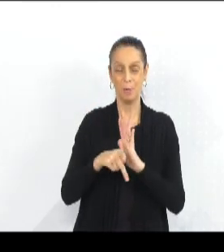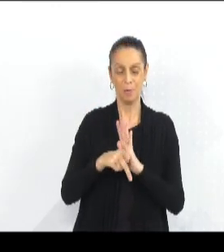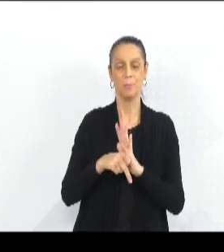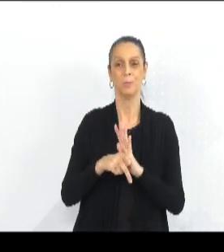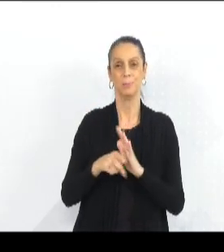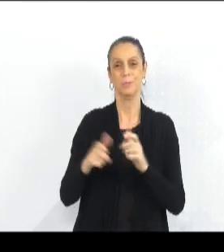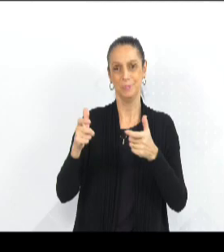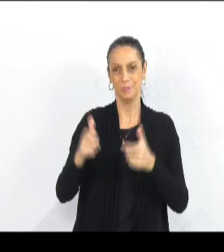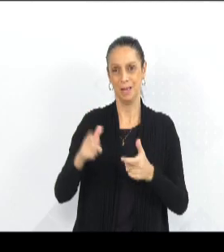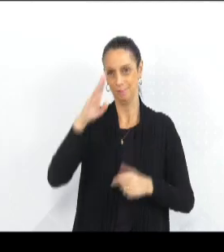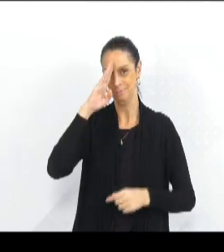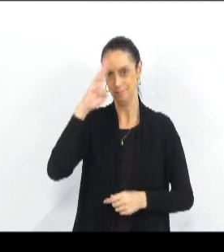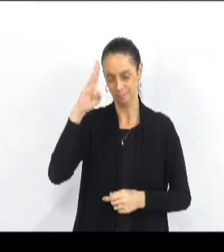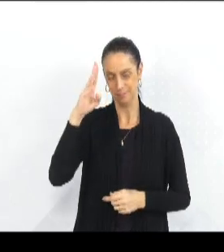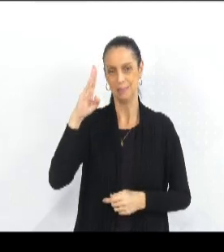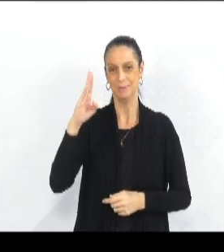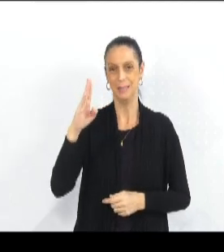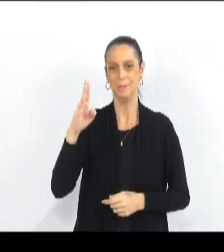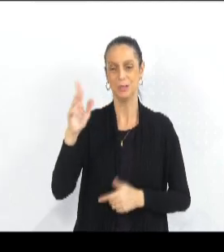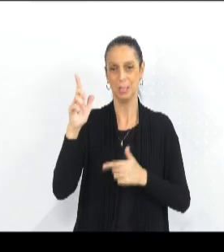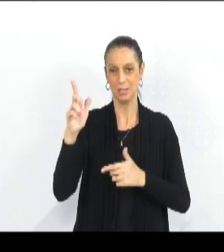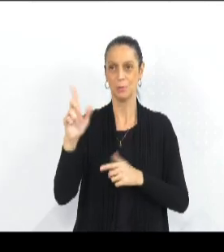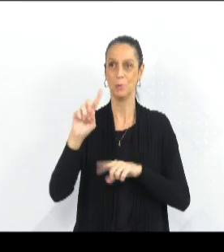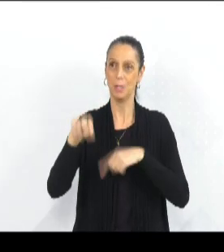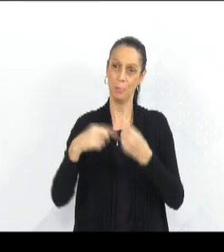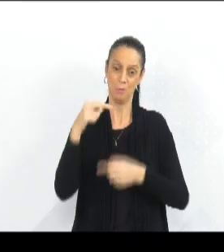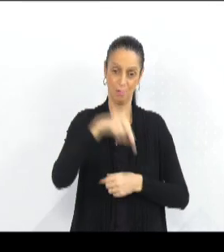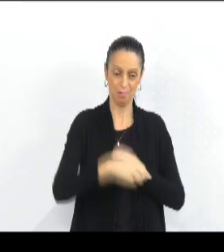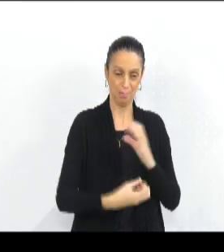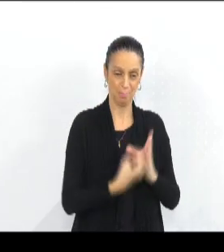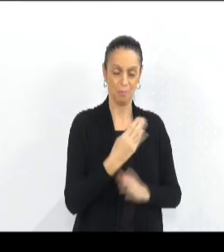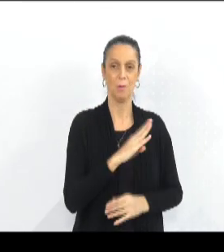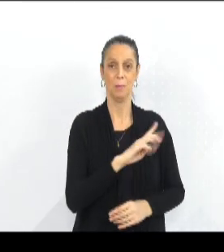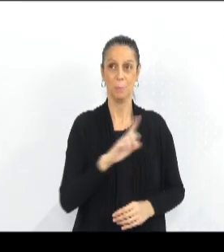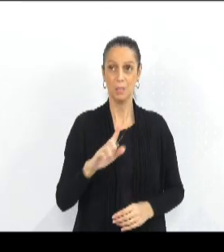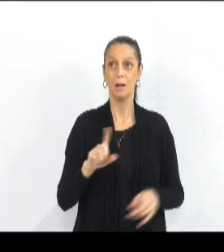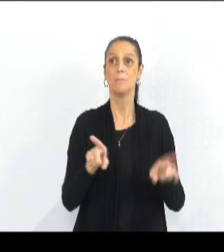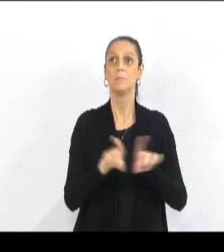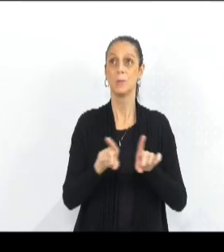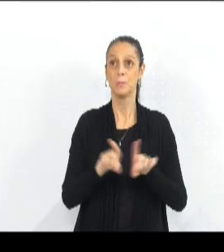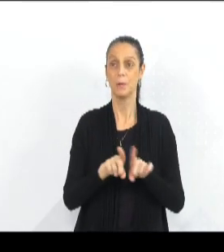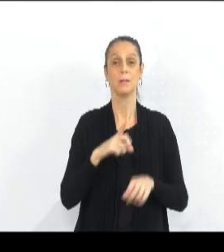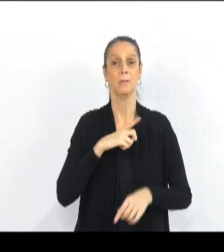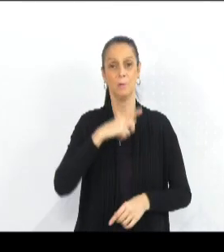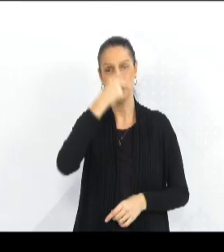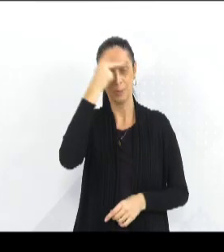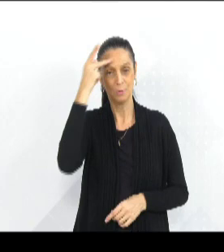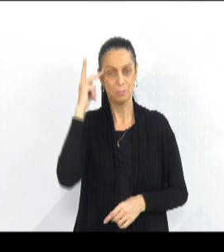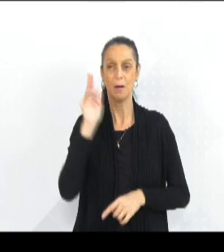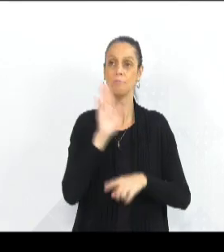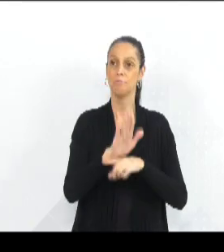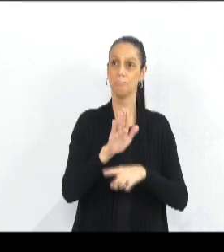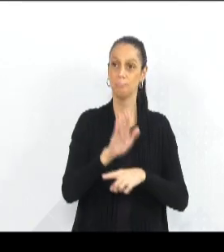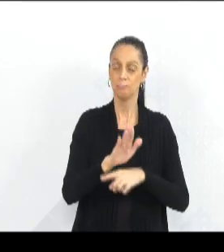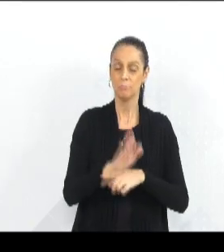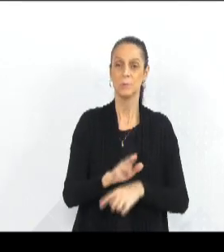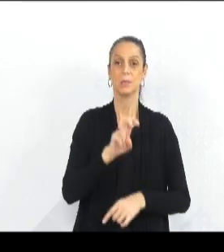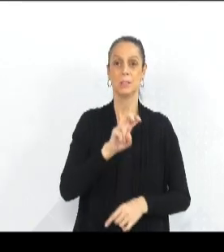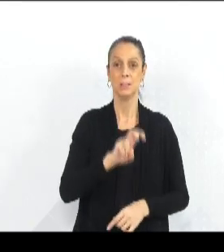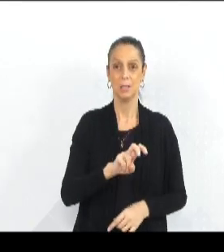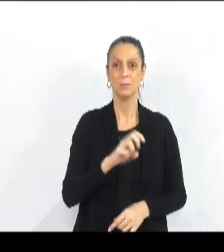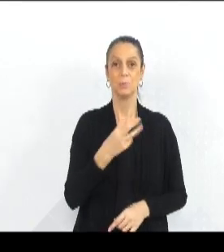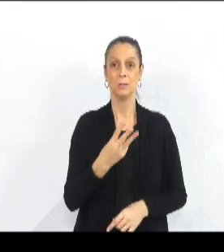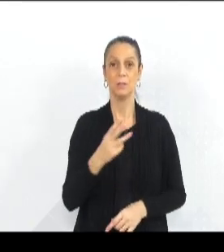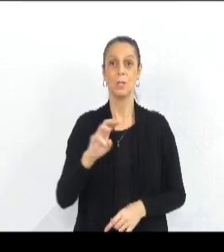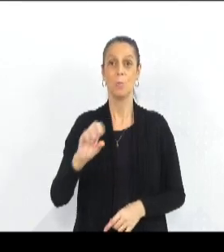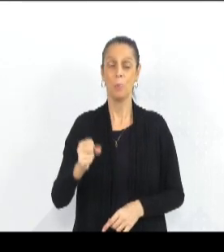23BI, participou na formação da Força Expedicionária Brasileira, destacando sua contribuição com um contingente de 538 homens,